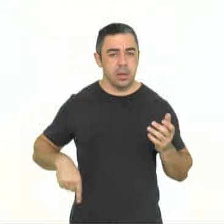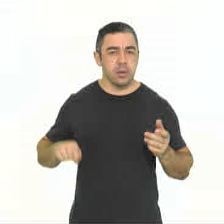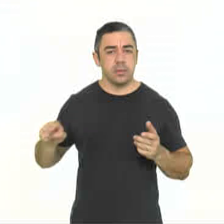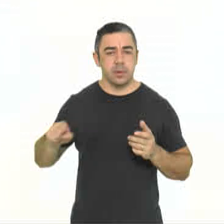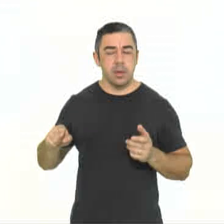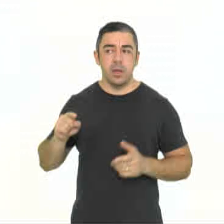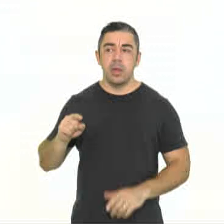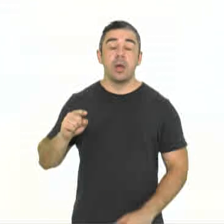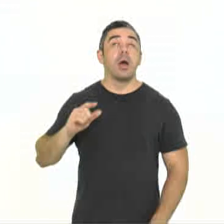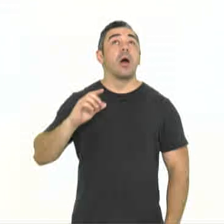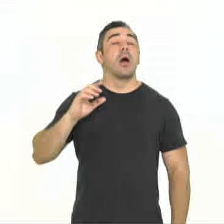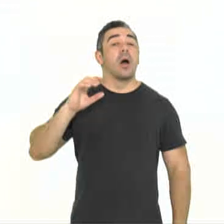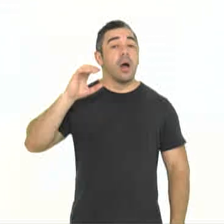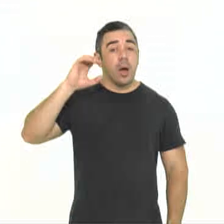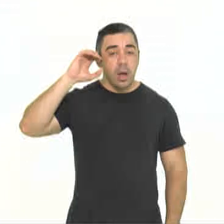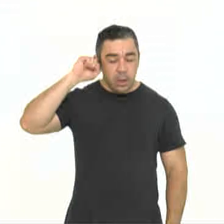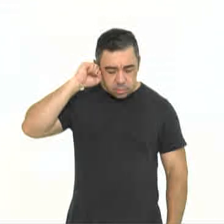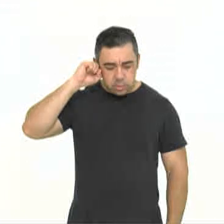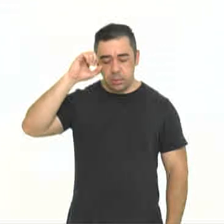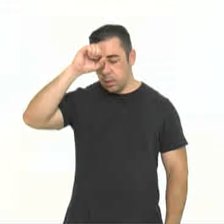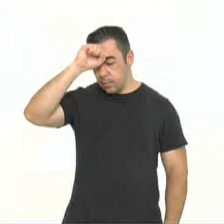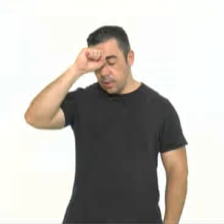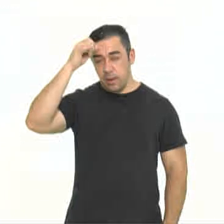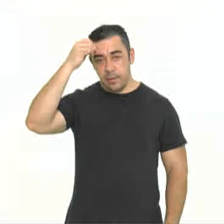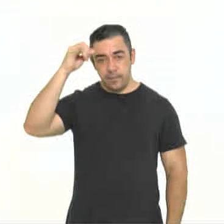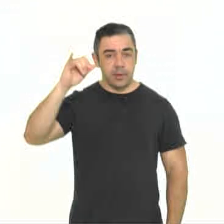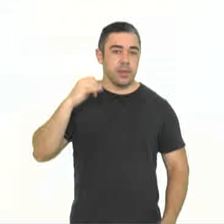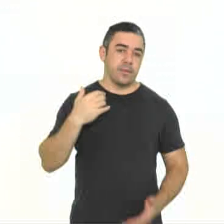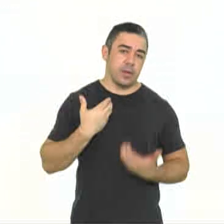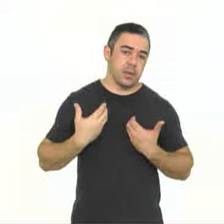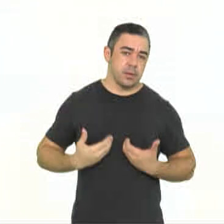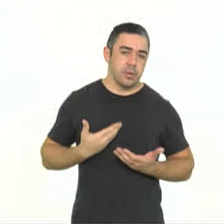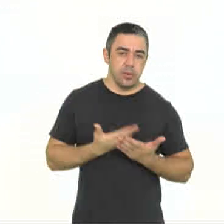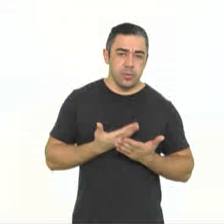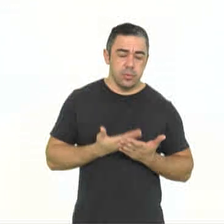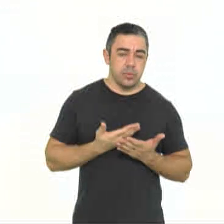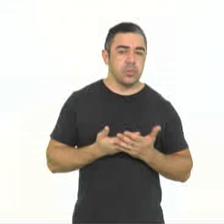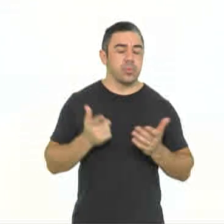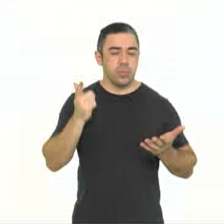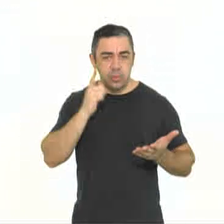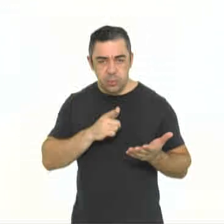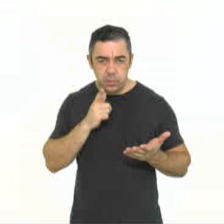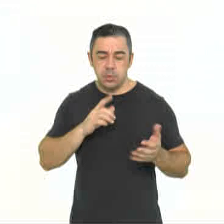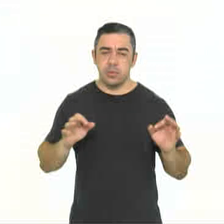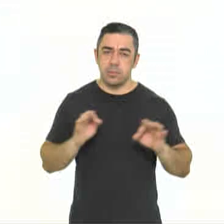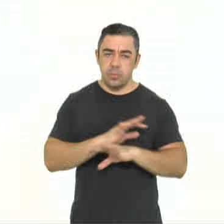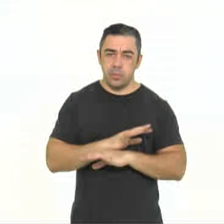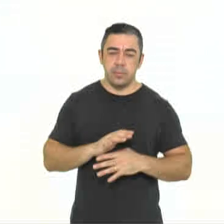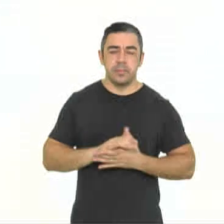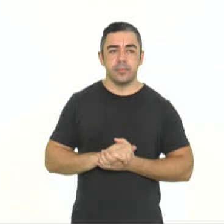ele ouvissem. Assim, evitava a fadiga do estudo e cumpria o encargo.